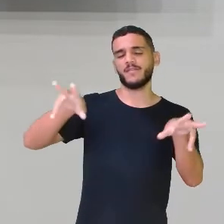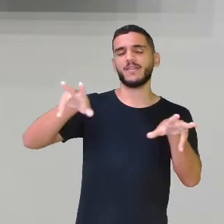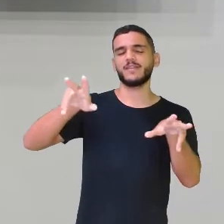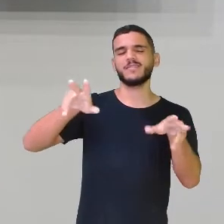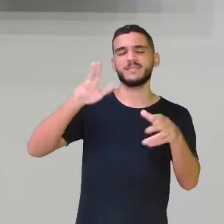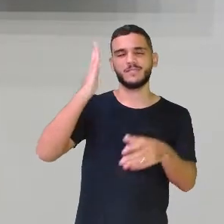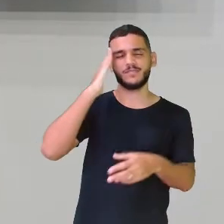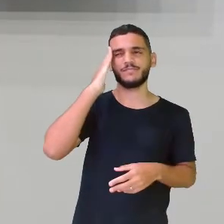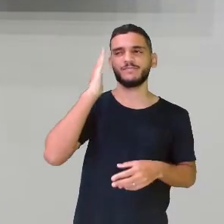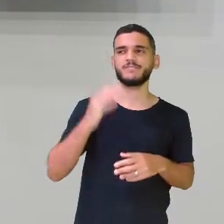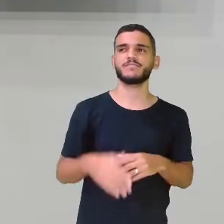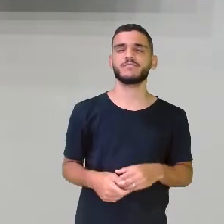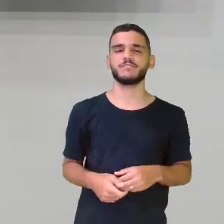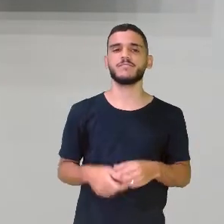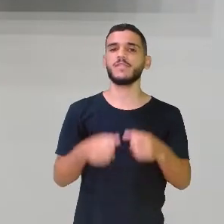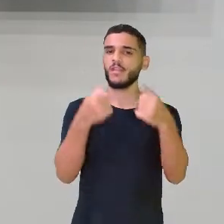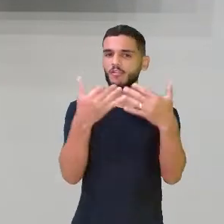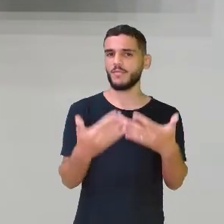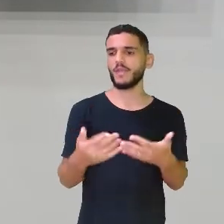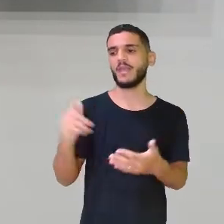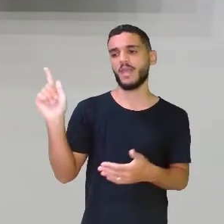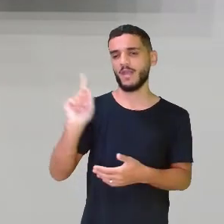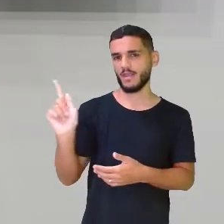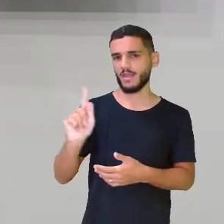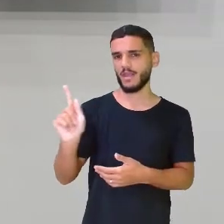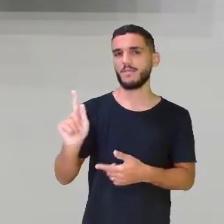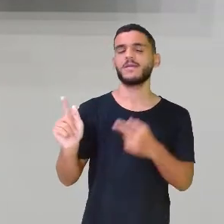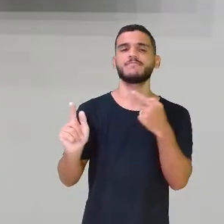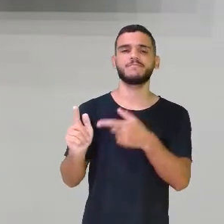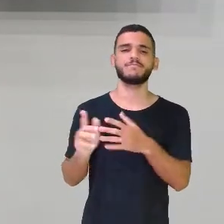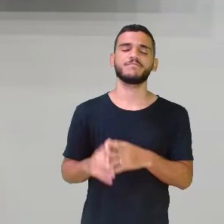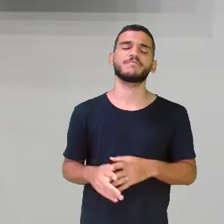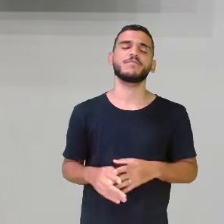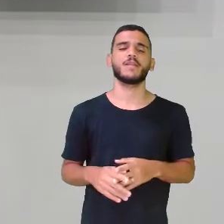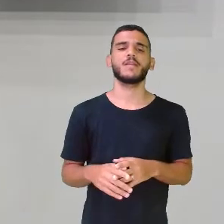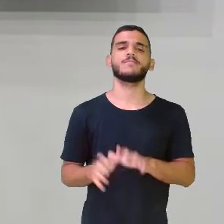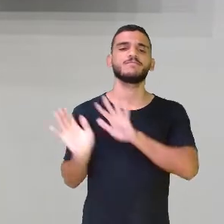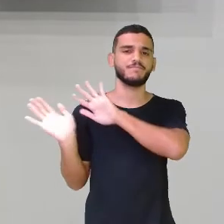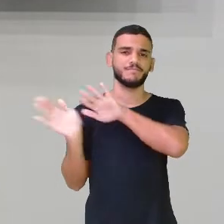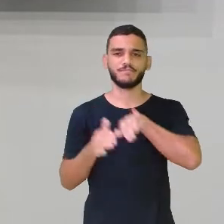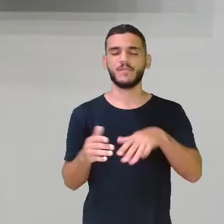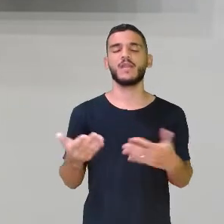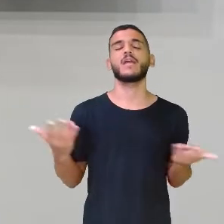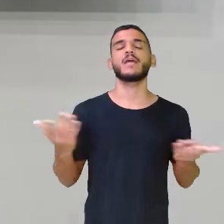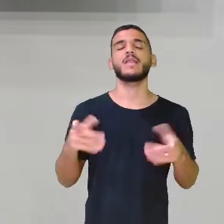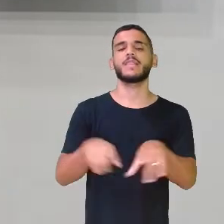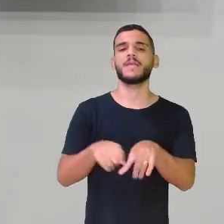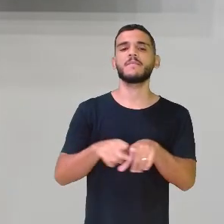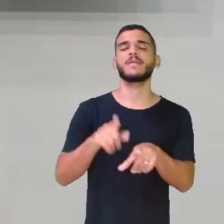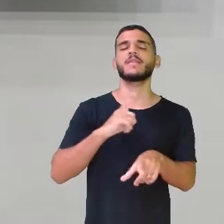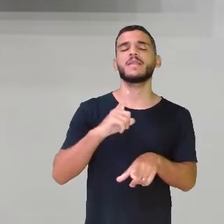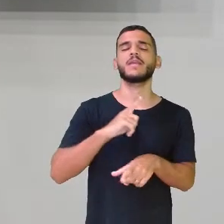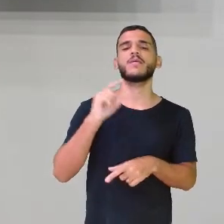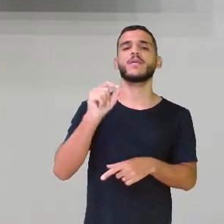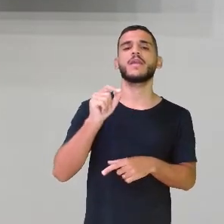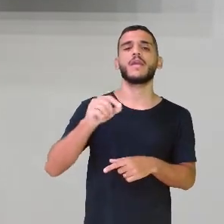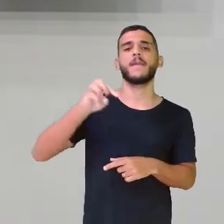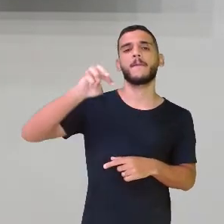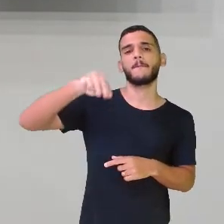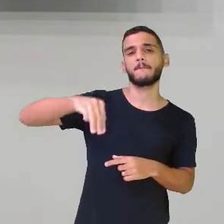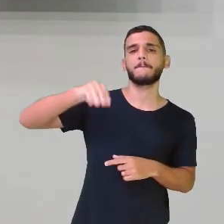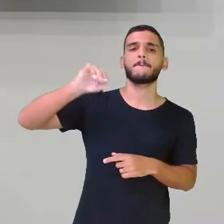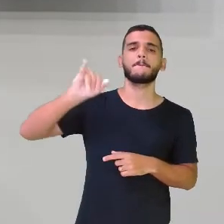quilograma. Mas outro exemplo é o submúltiplo do grama, o miligrama. Miligrama é